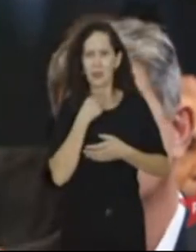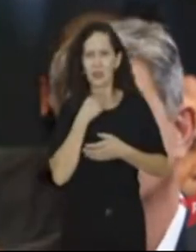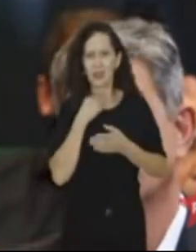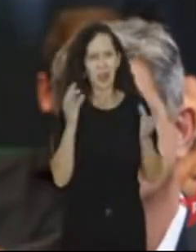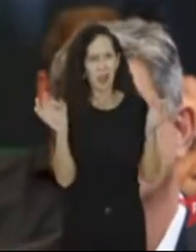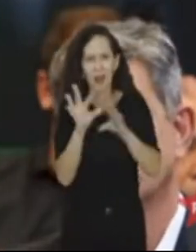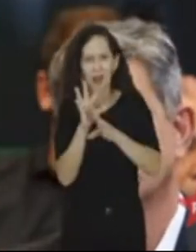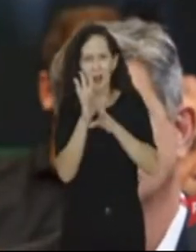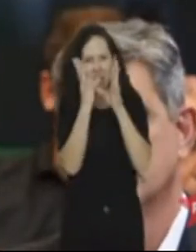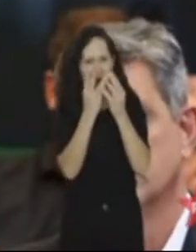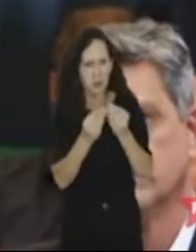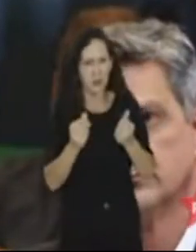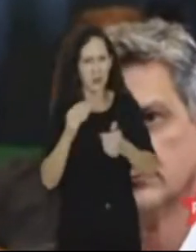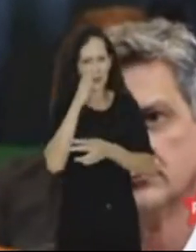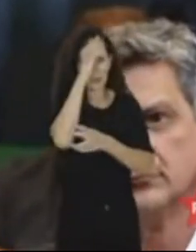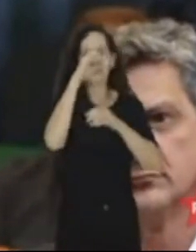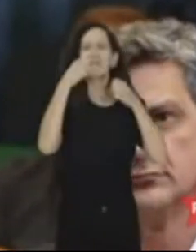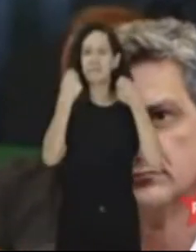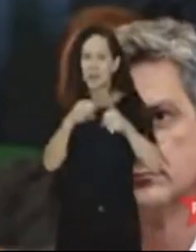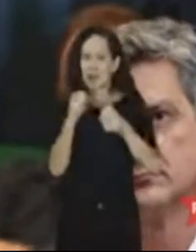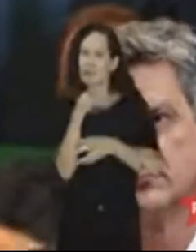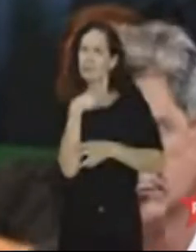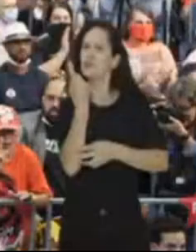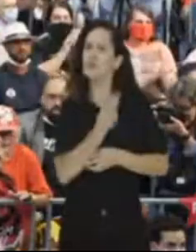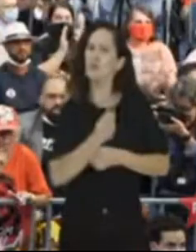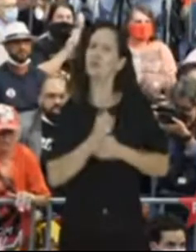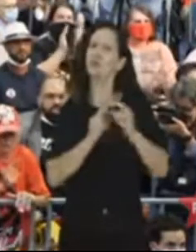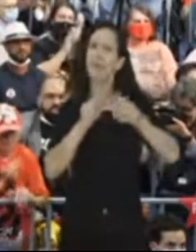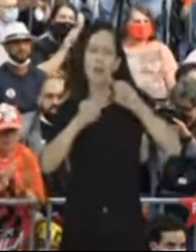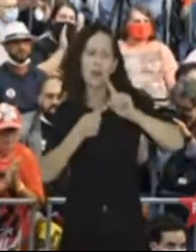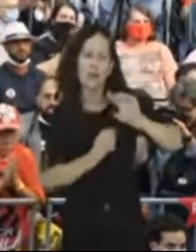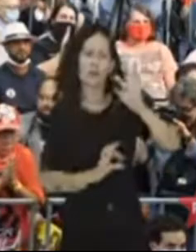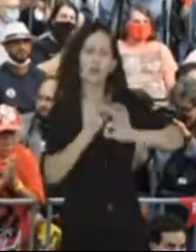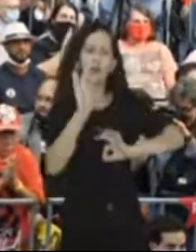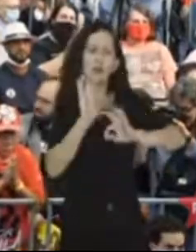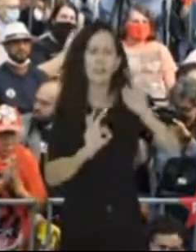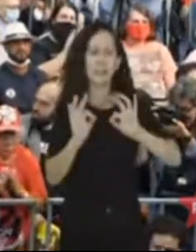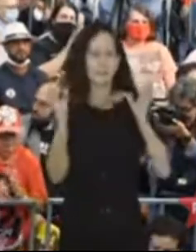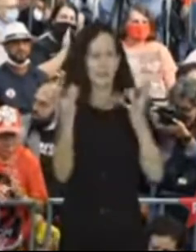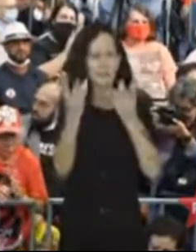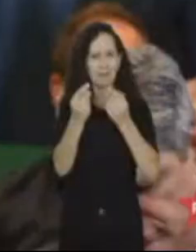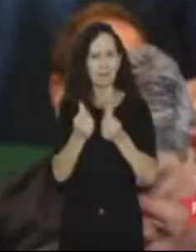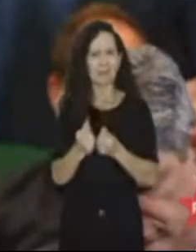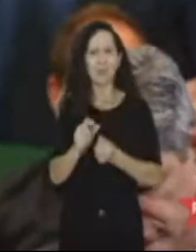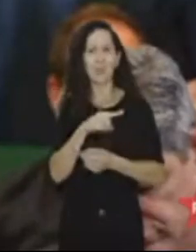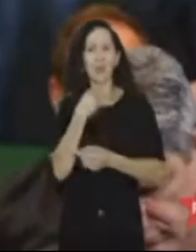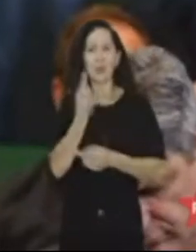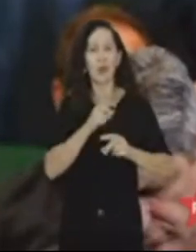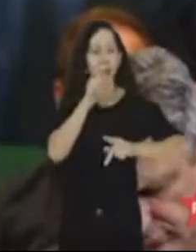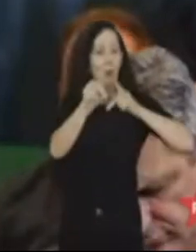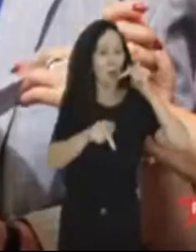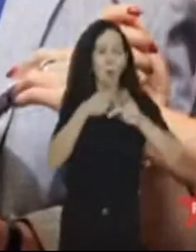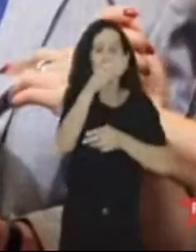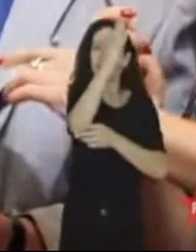Bolsonaro. Nós precisamos fazer com que o povo brasileiro